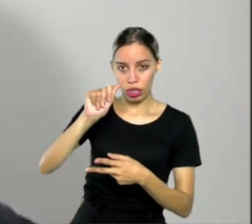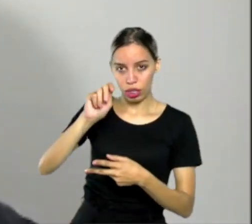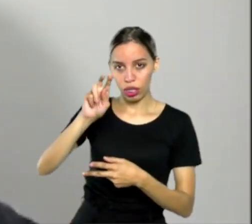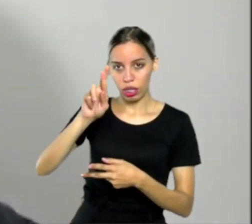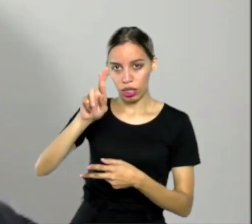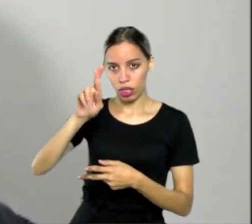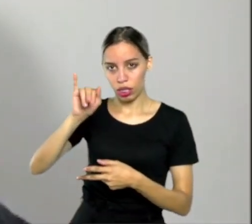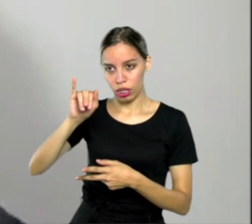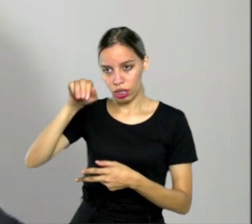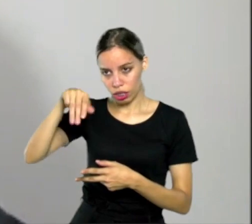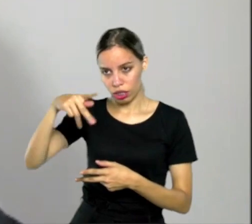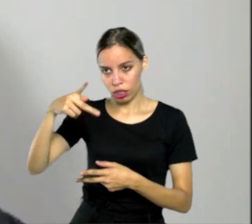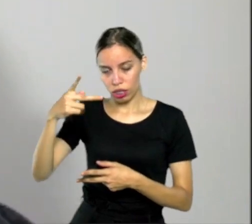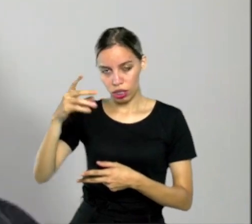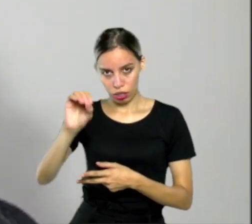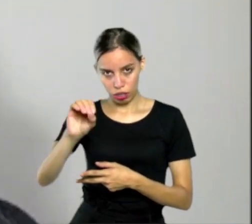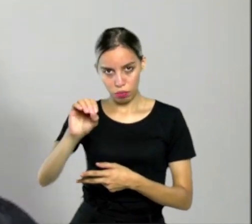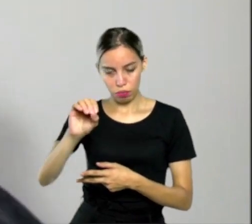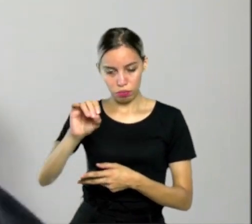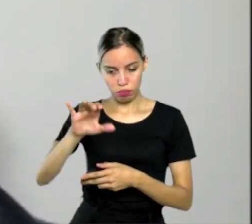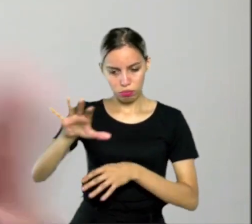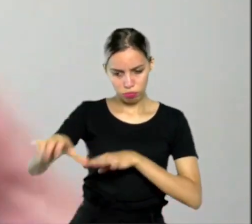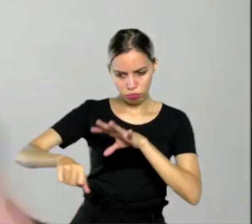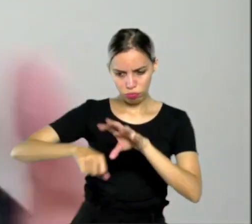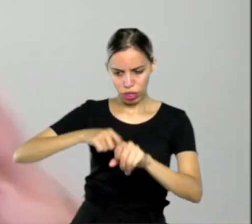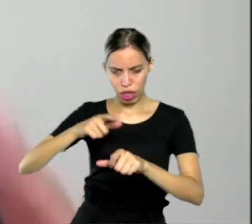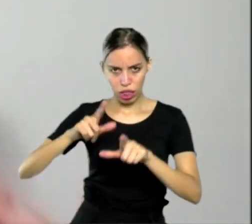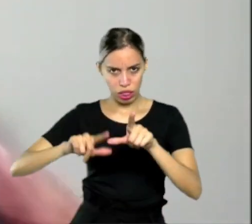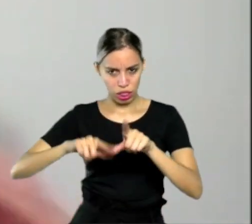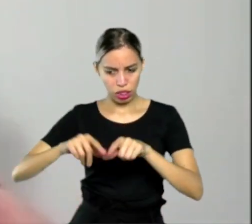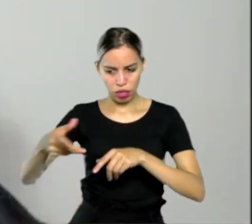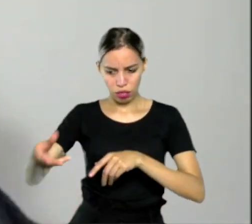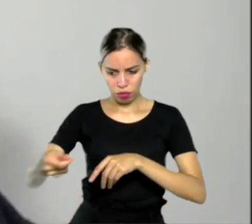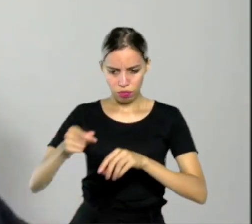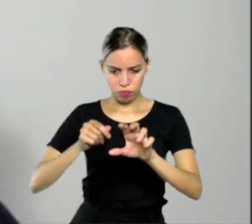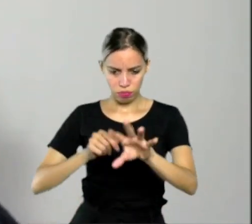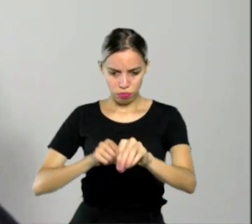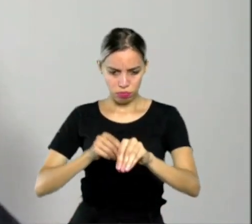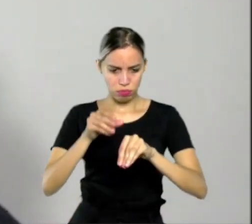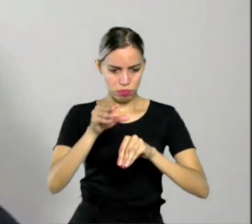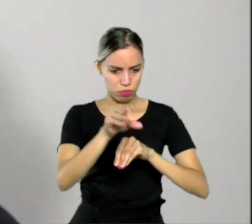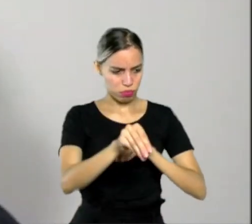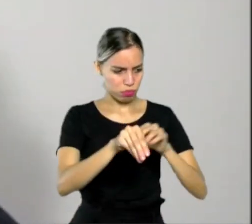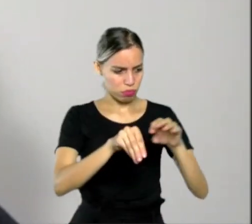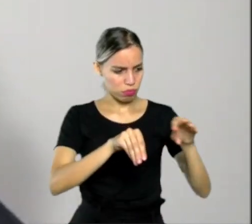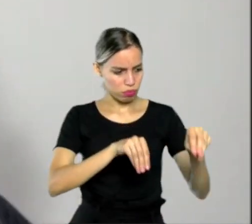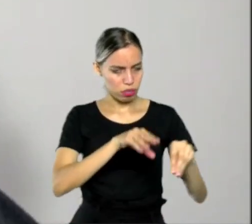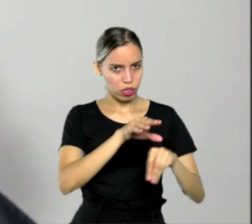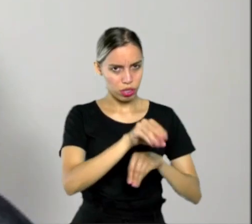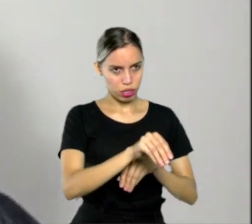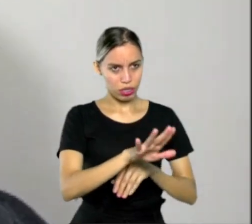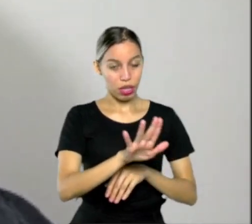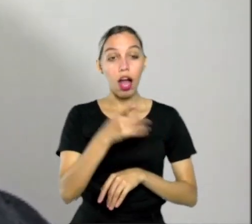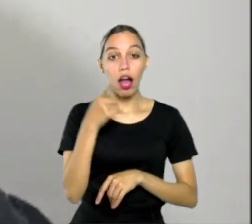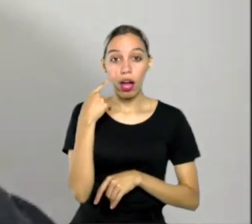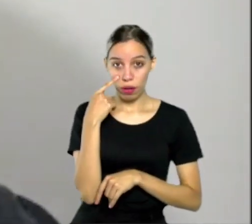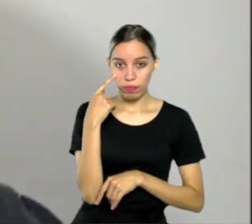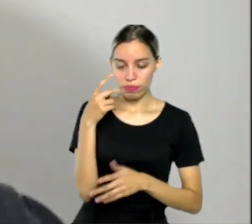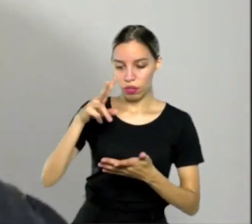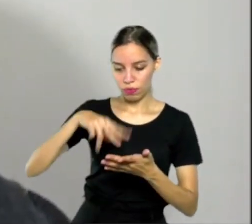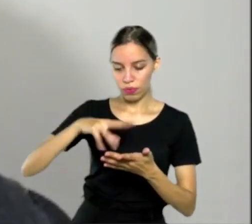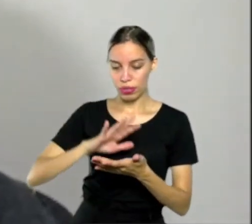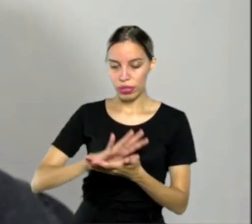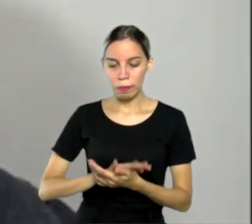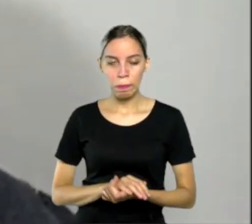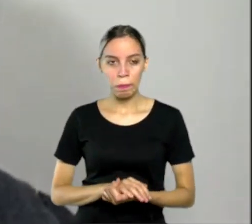Que é o garimpo, inclusive, de letras, né? Você garimpar a palavra da melhor forma. Eu vou ler esse aqui,